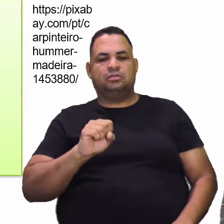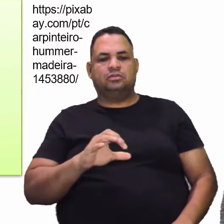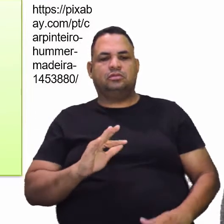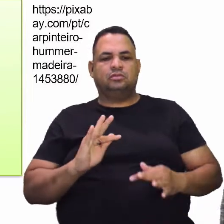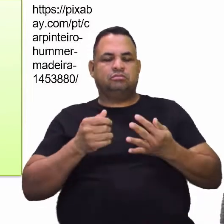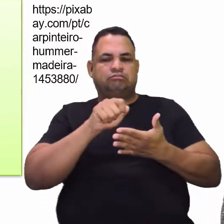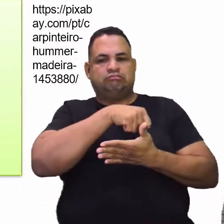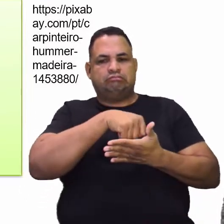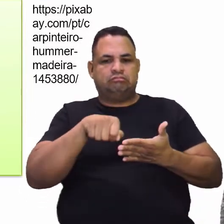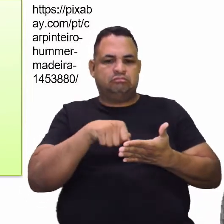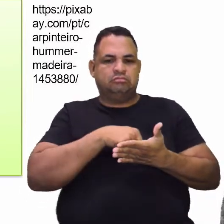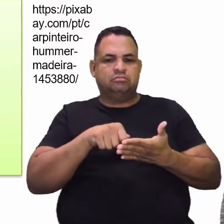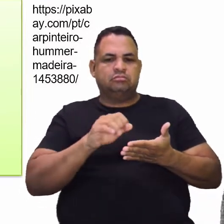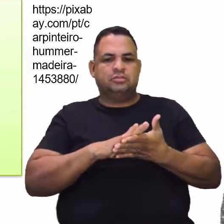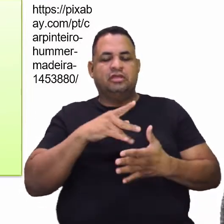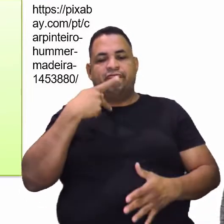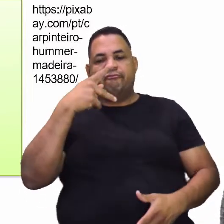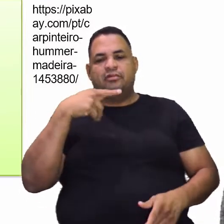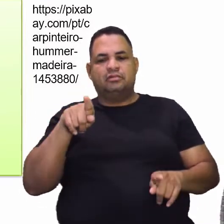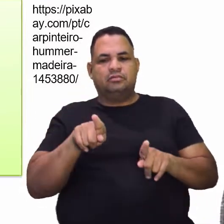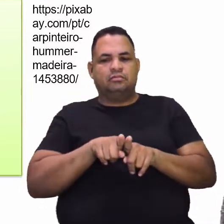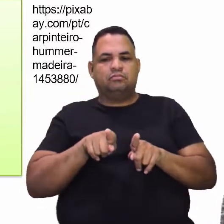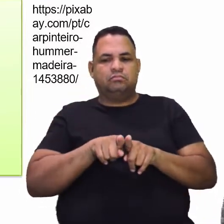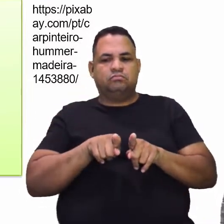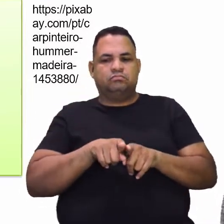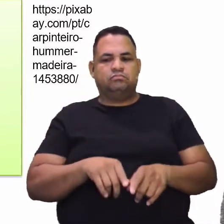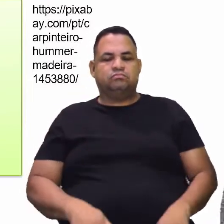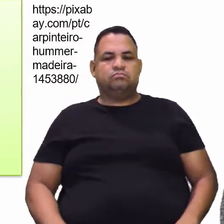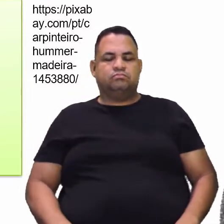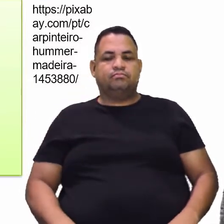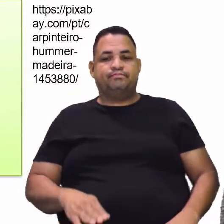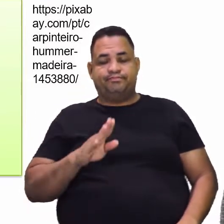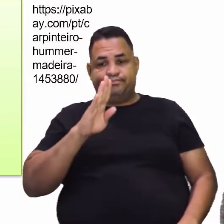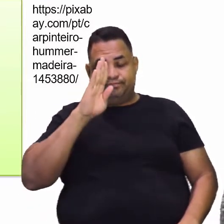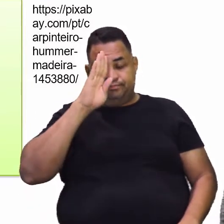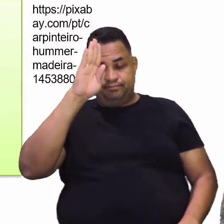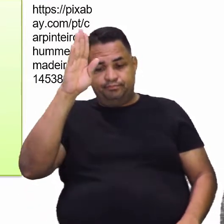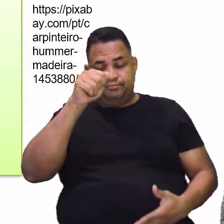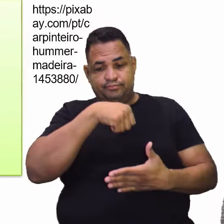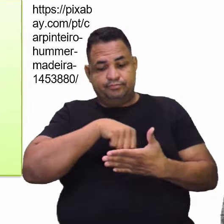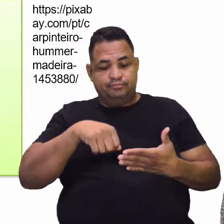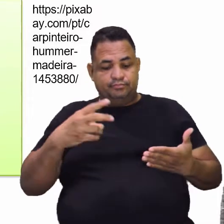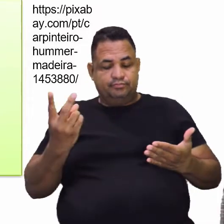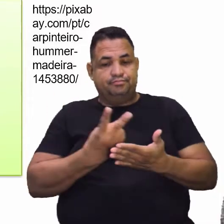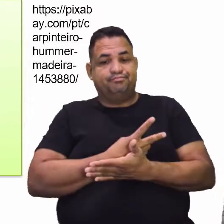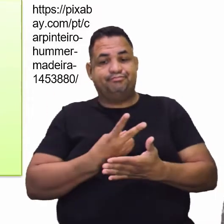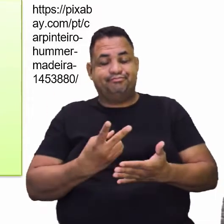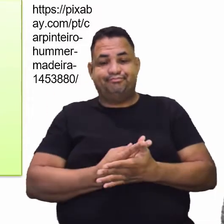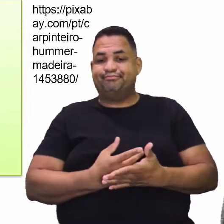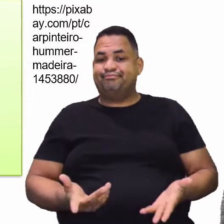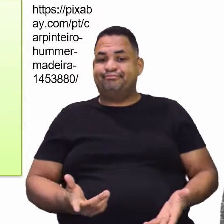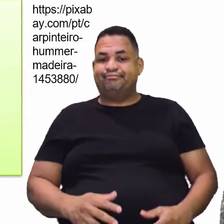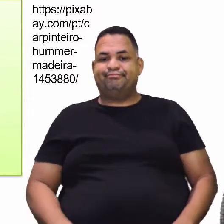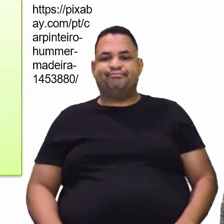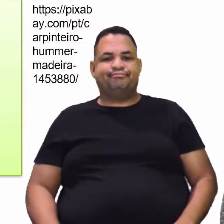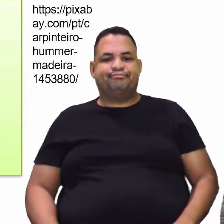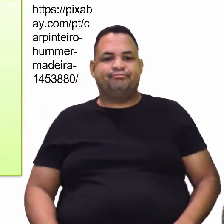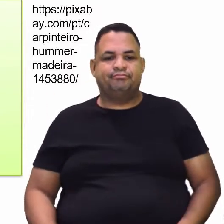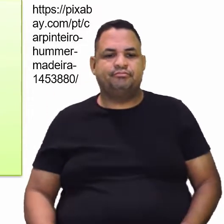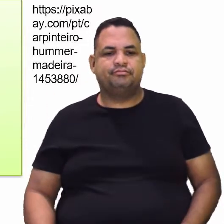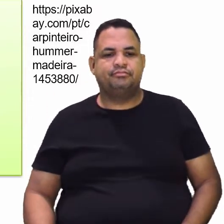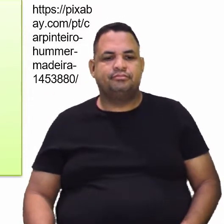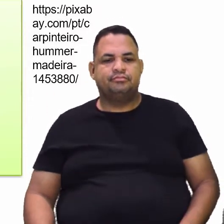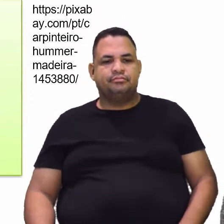fins de escrita, para fins de fala também, tá? Principalmente na escrita, porque se você escrever errado, né, não vai ficar